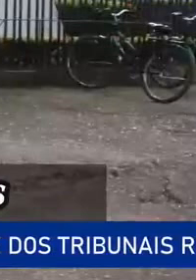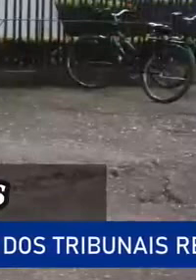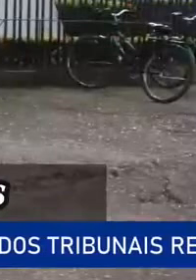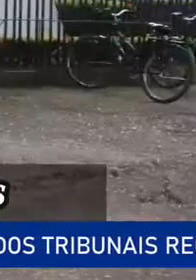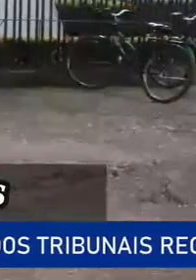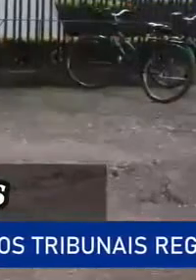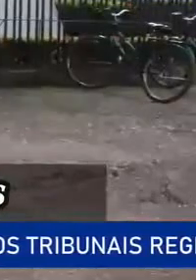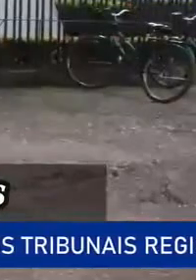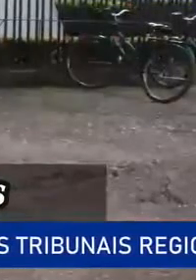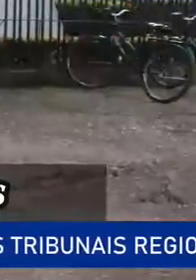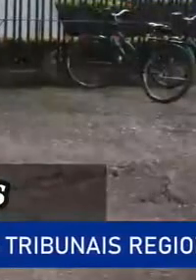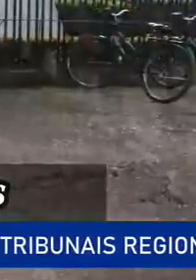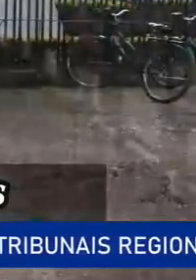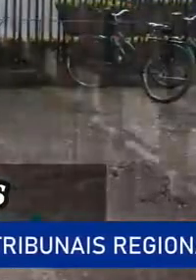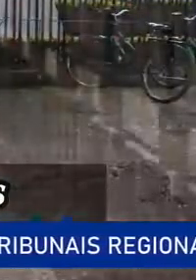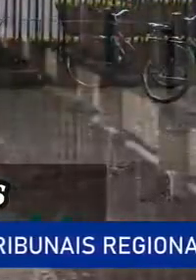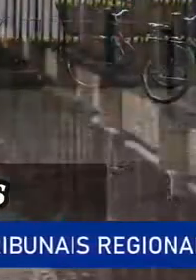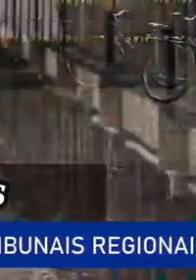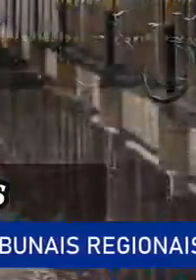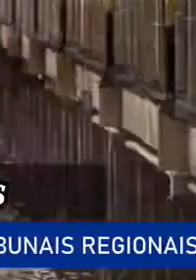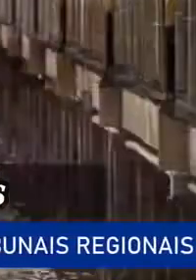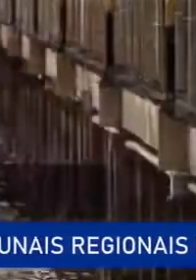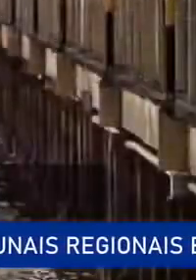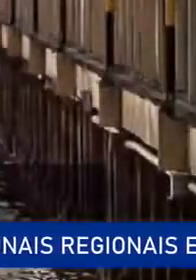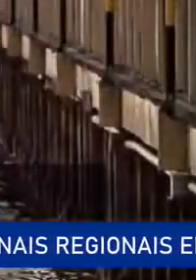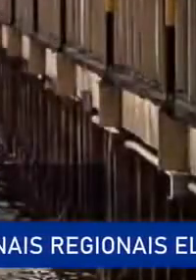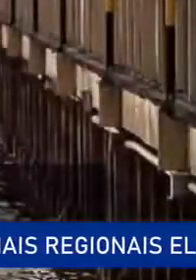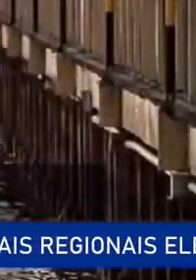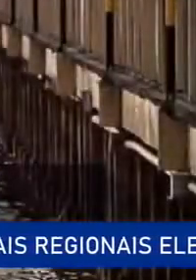Foto do prédio da Casa da Cidadania.